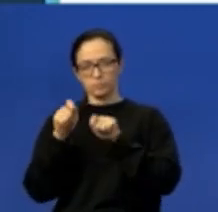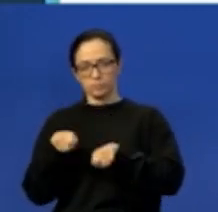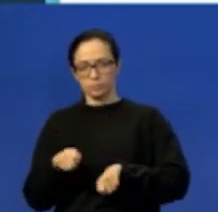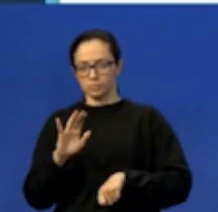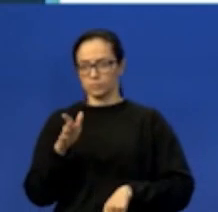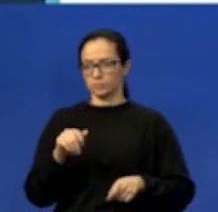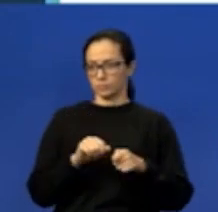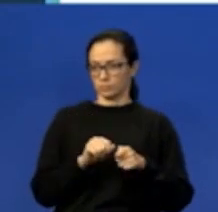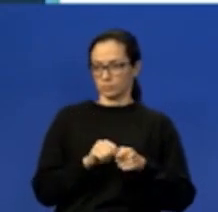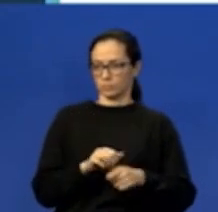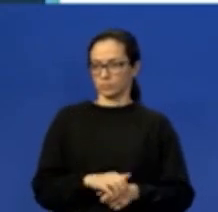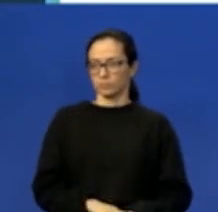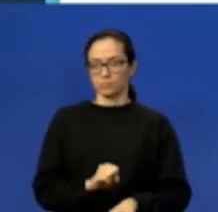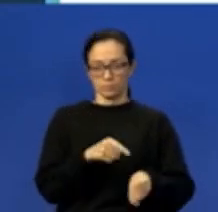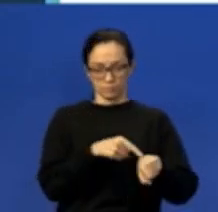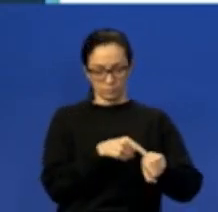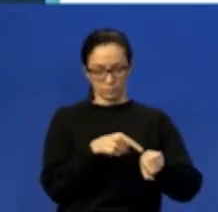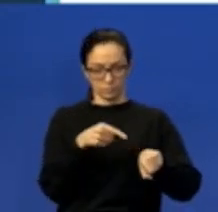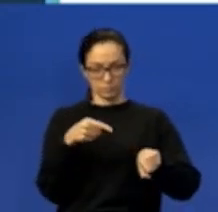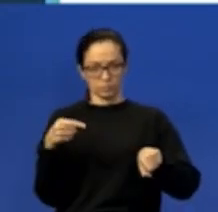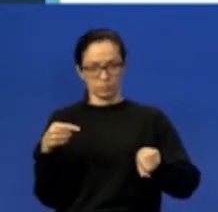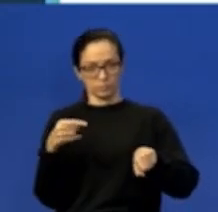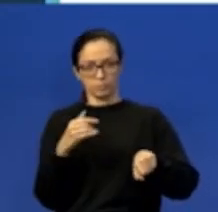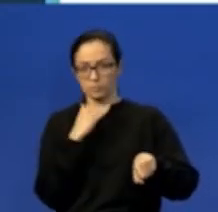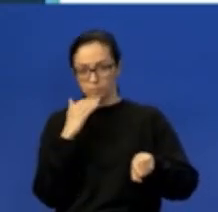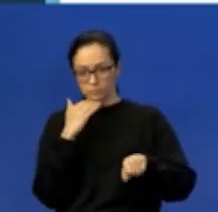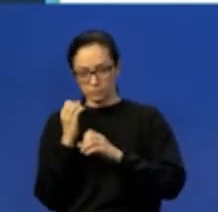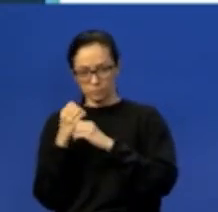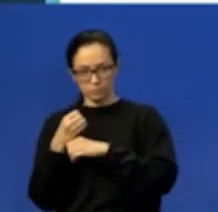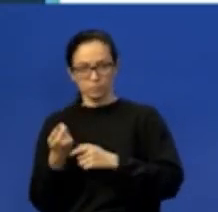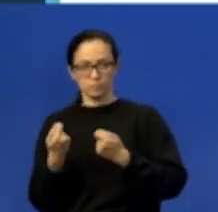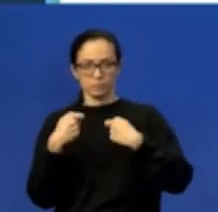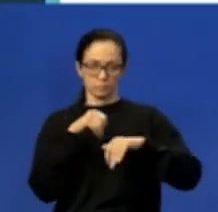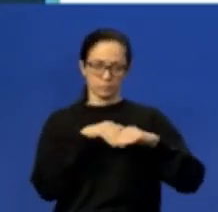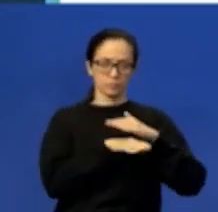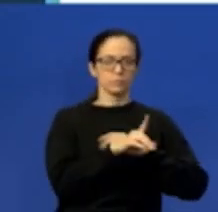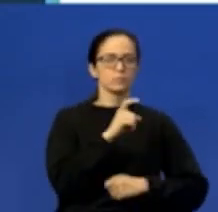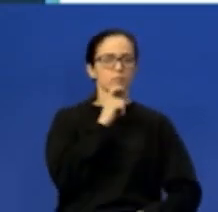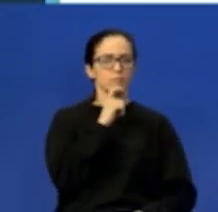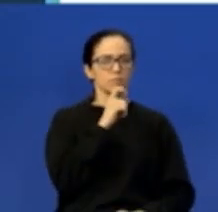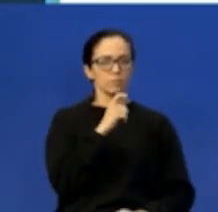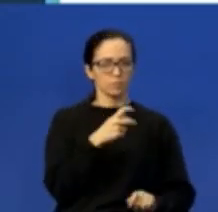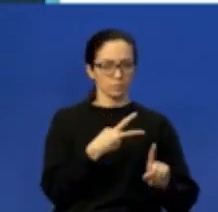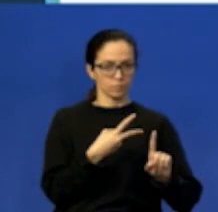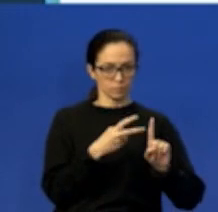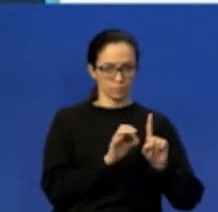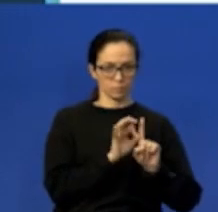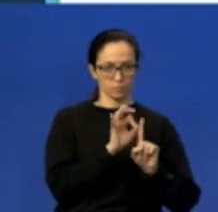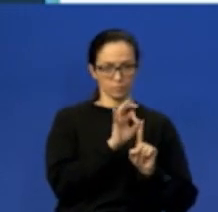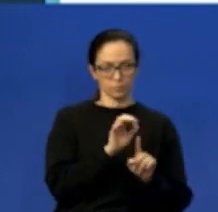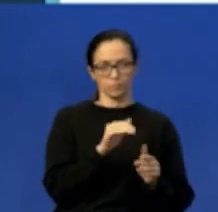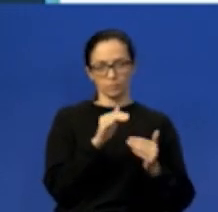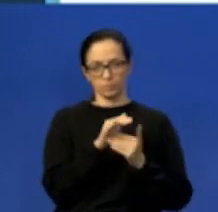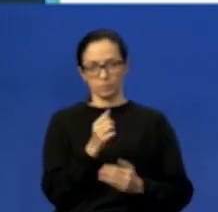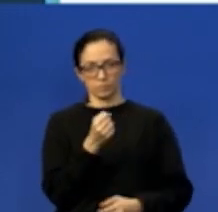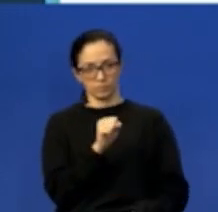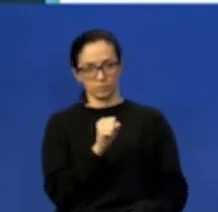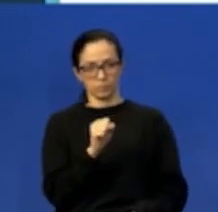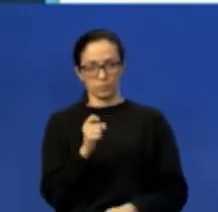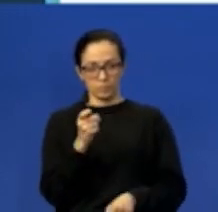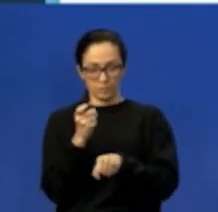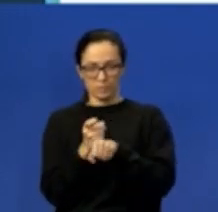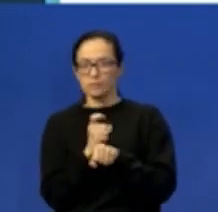ser analisada nesse prazo necessita ser refrigerada a uma temperatura de 2 a 8 graus, porém nunca deve ser